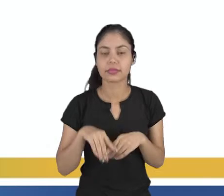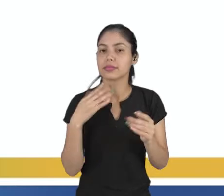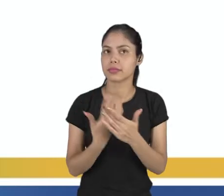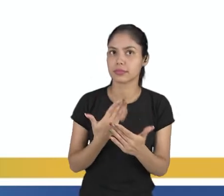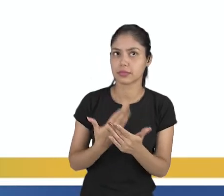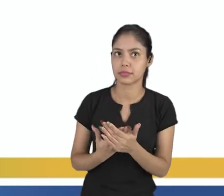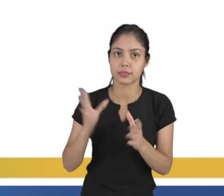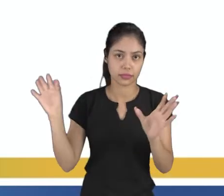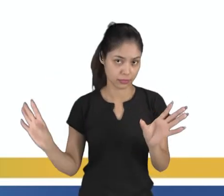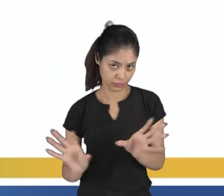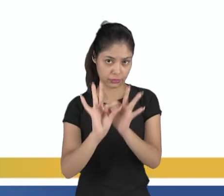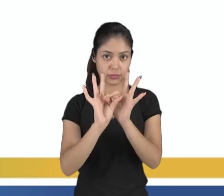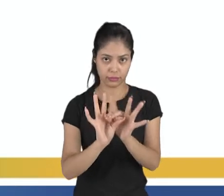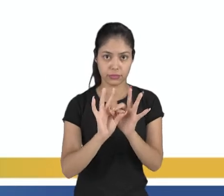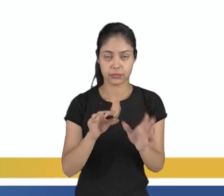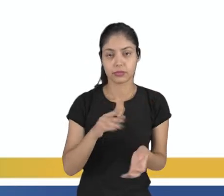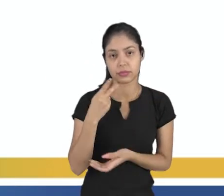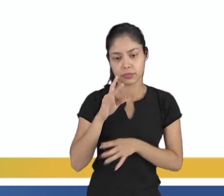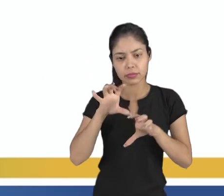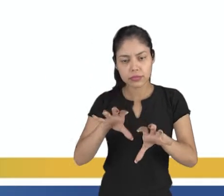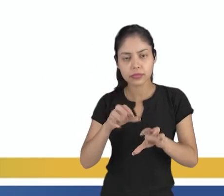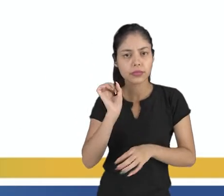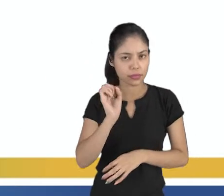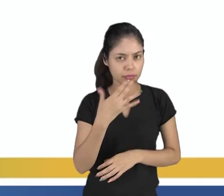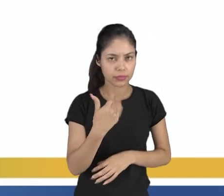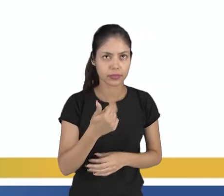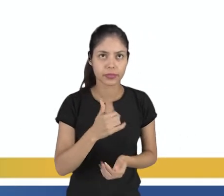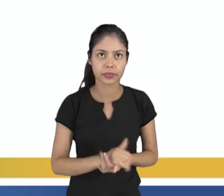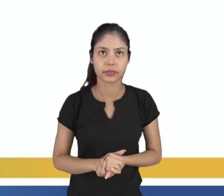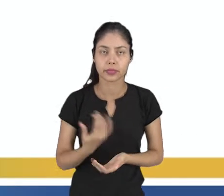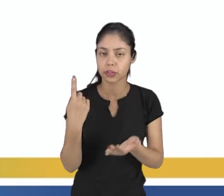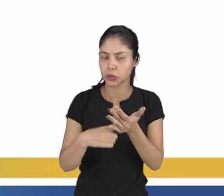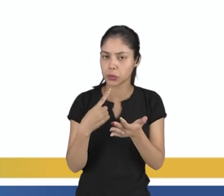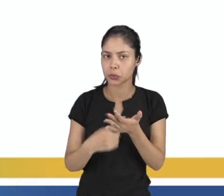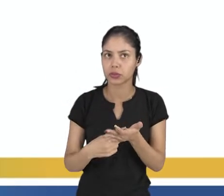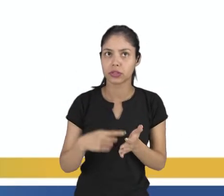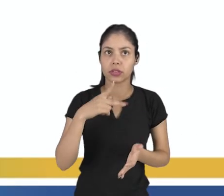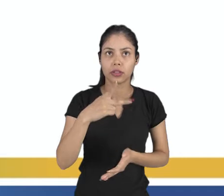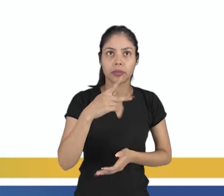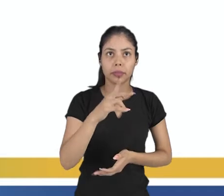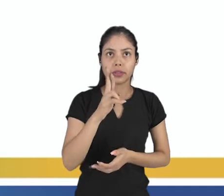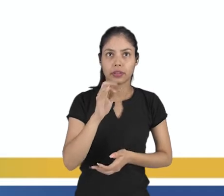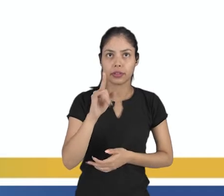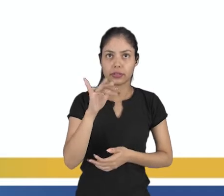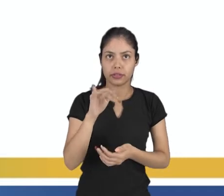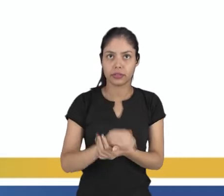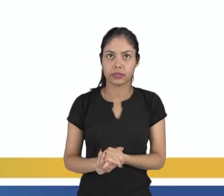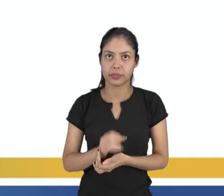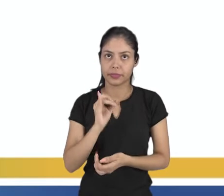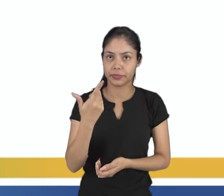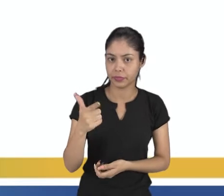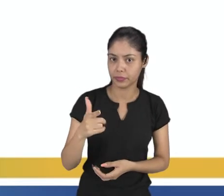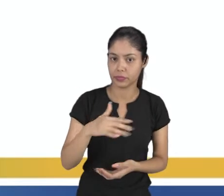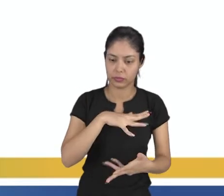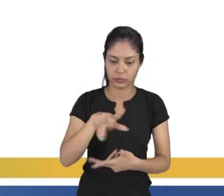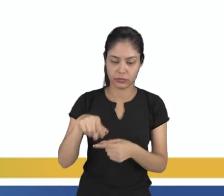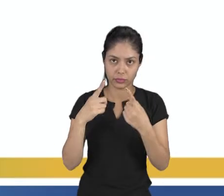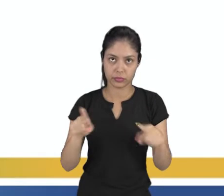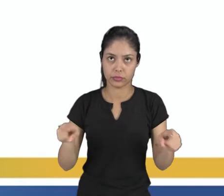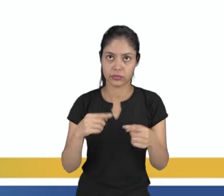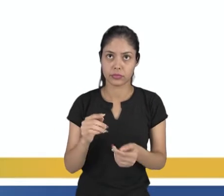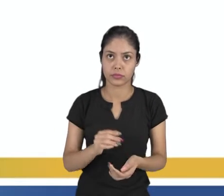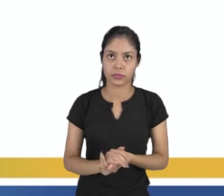entender o contexto em que eles estão falando isso, tá bom, gente? De acordo com Pitágoras, se não houvesse música no mundo,